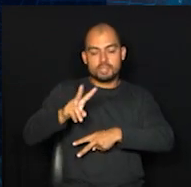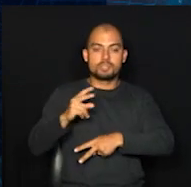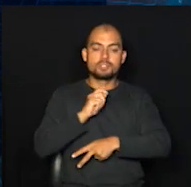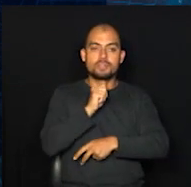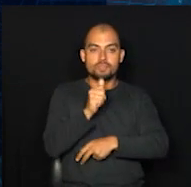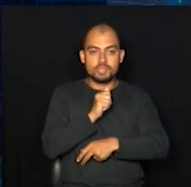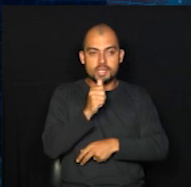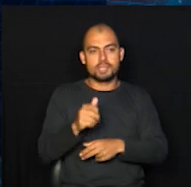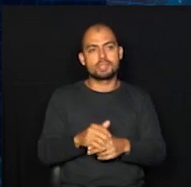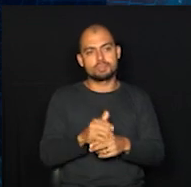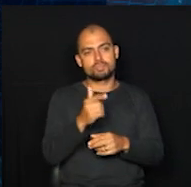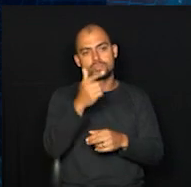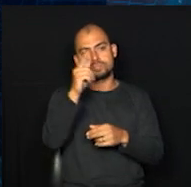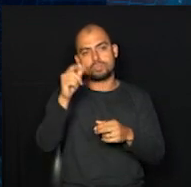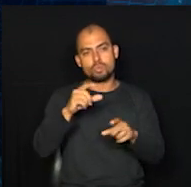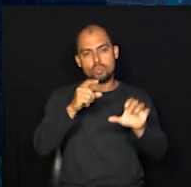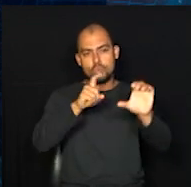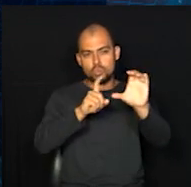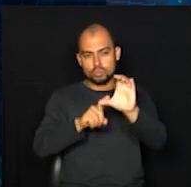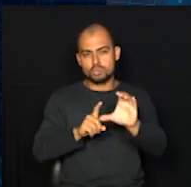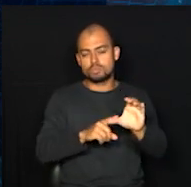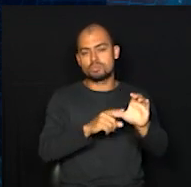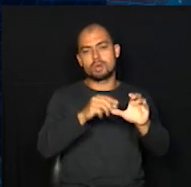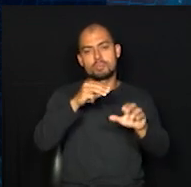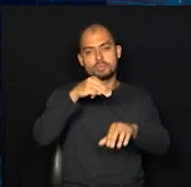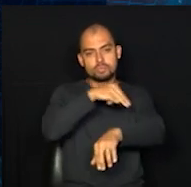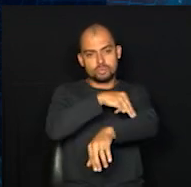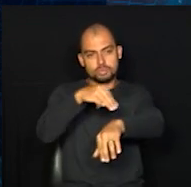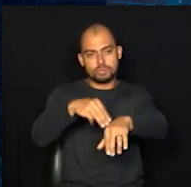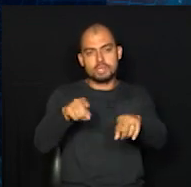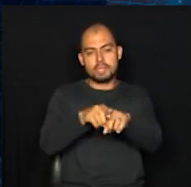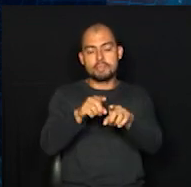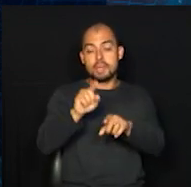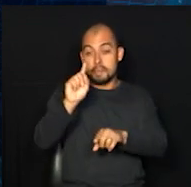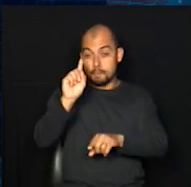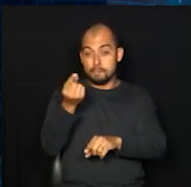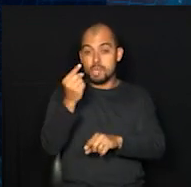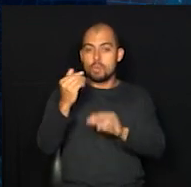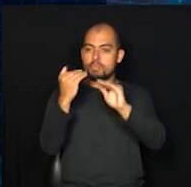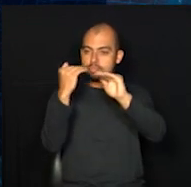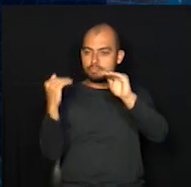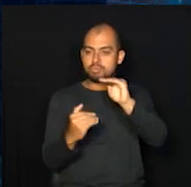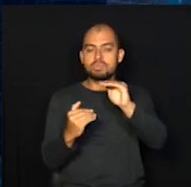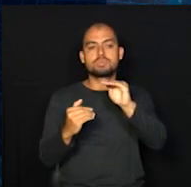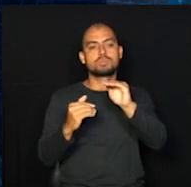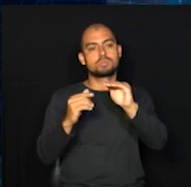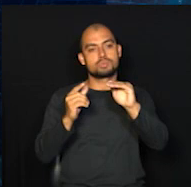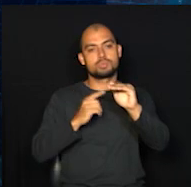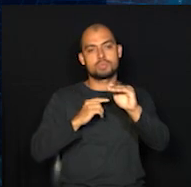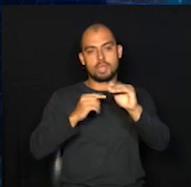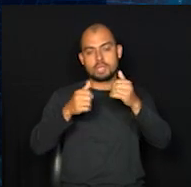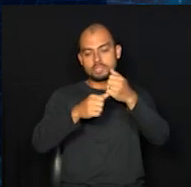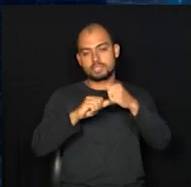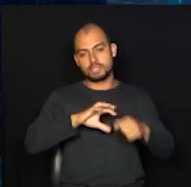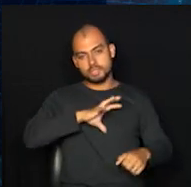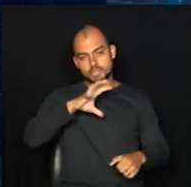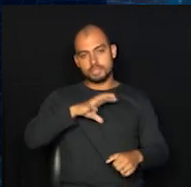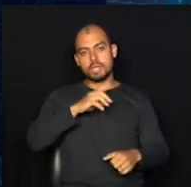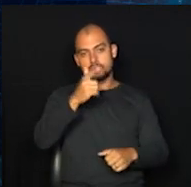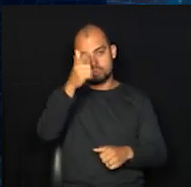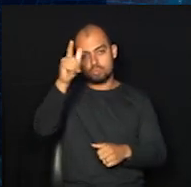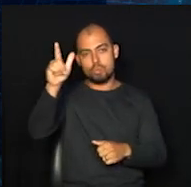Itatiba, Cosmópolis, Montemor e mais abaixo com menos de 1.000 casos, Nova Odessa, Engenheiro Coelho, Santo Antônio de